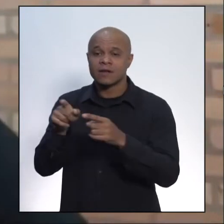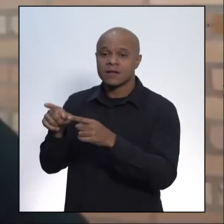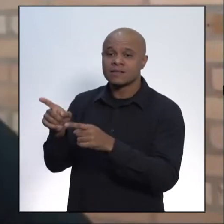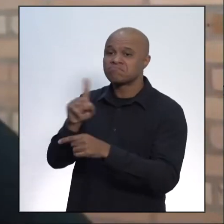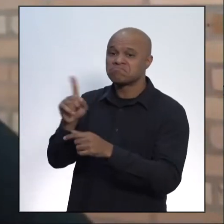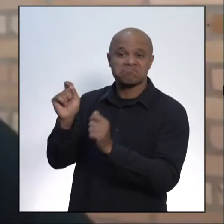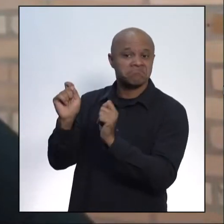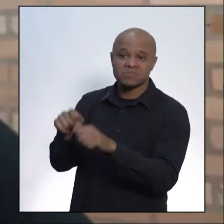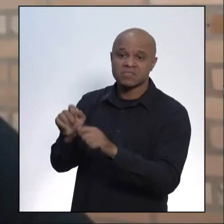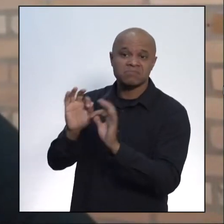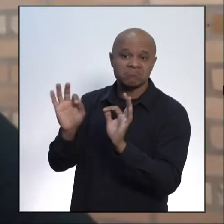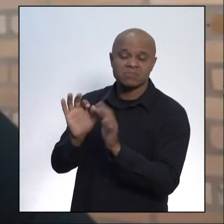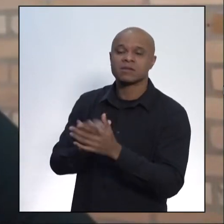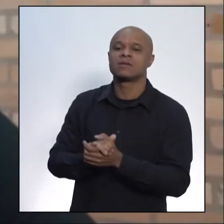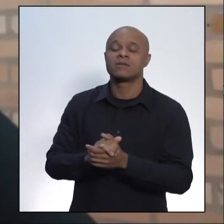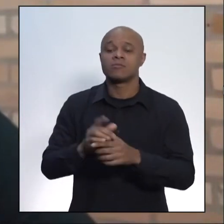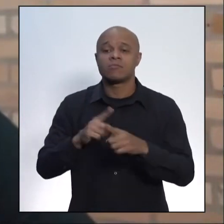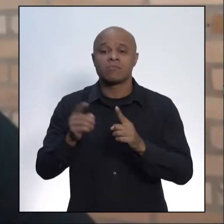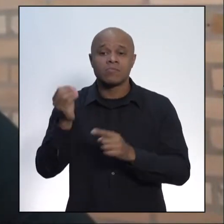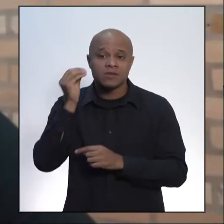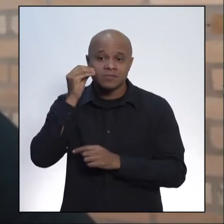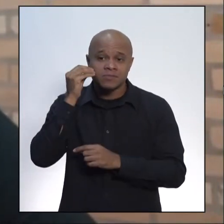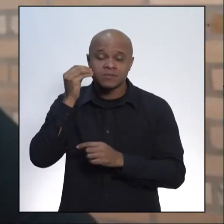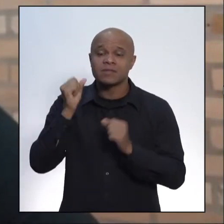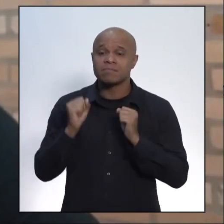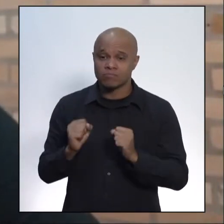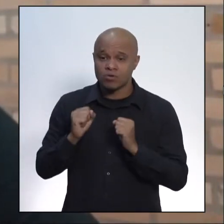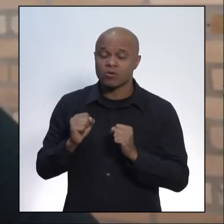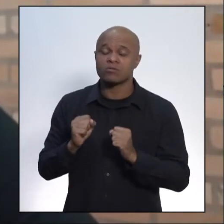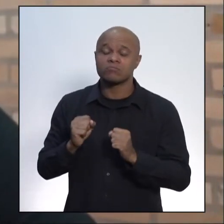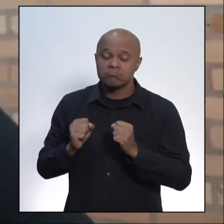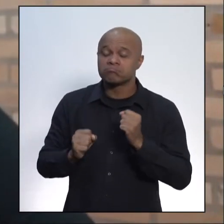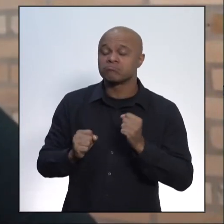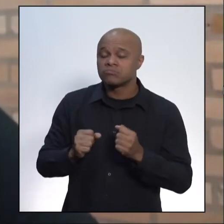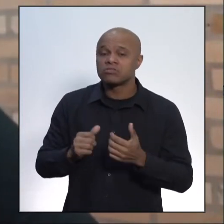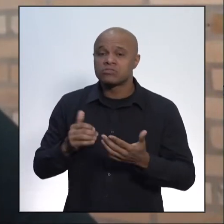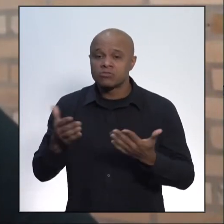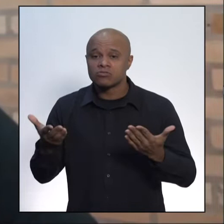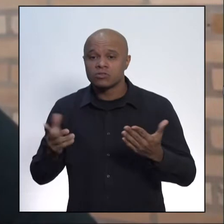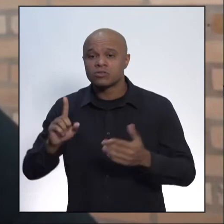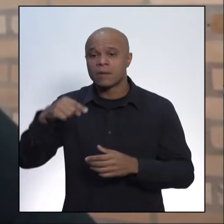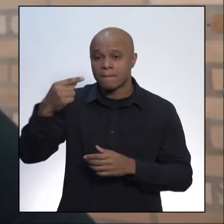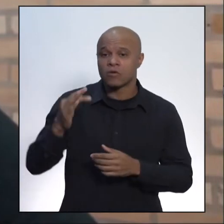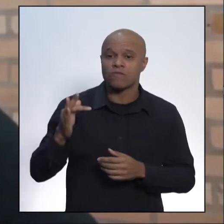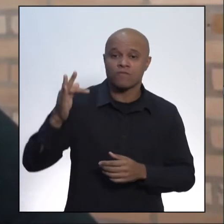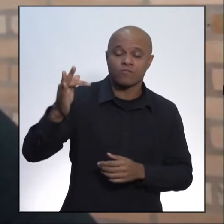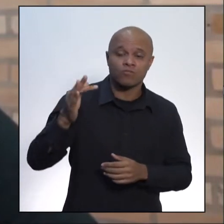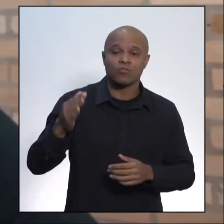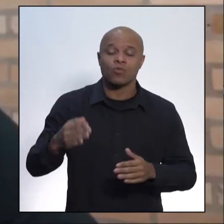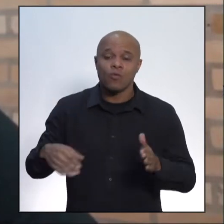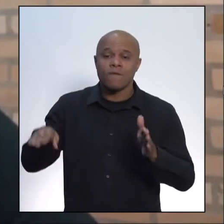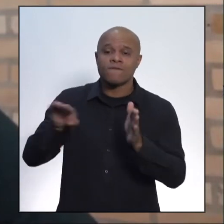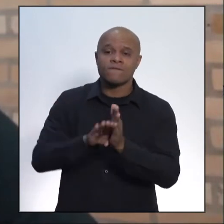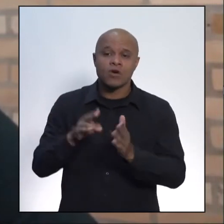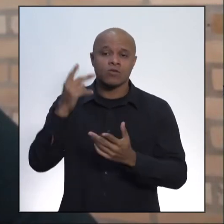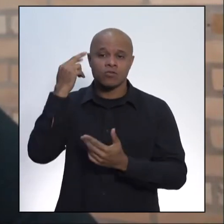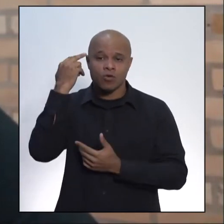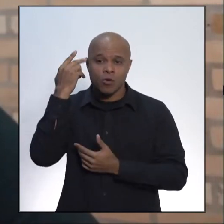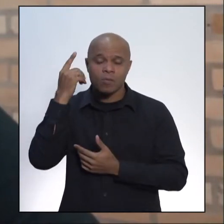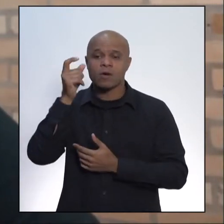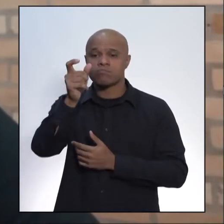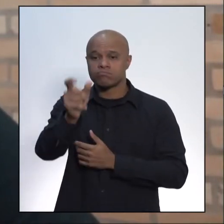posso experimentar. E entender que é um período que vai passar e que a gente vai voltar, né, para o